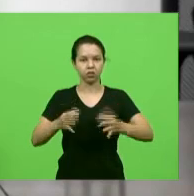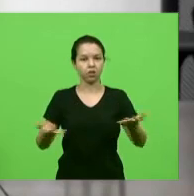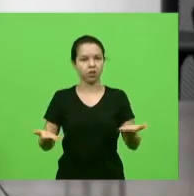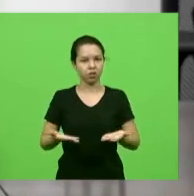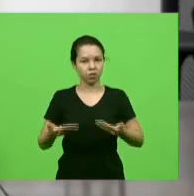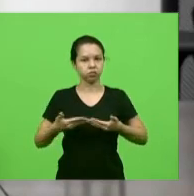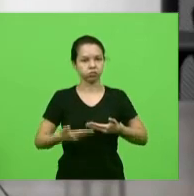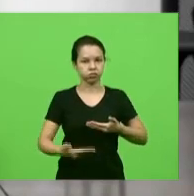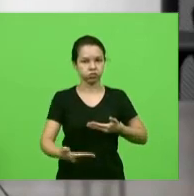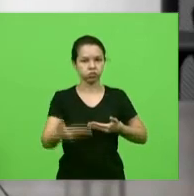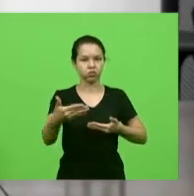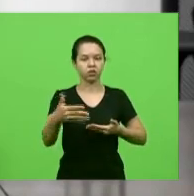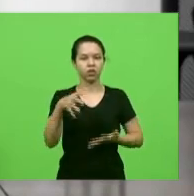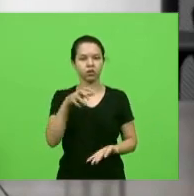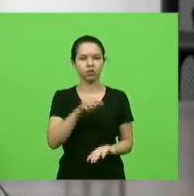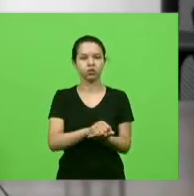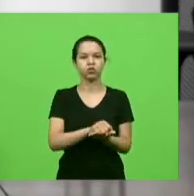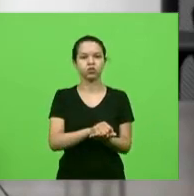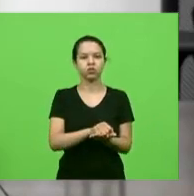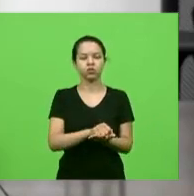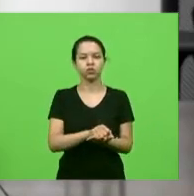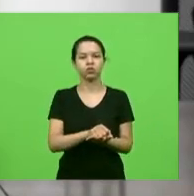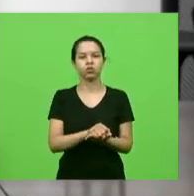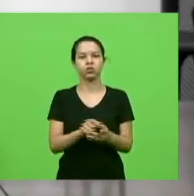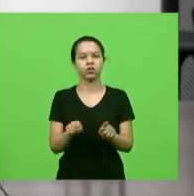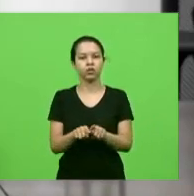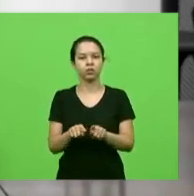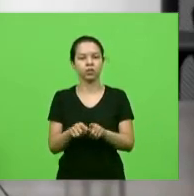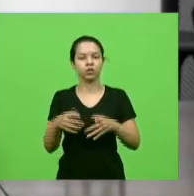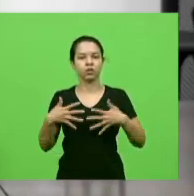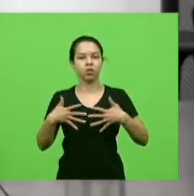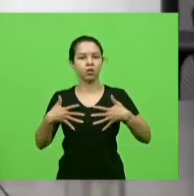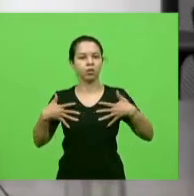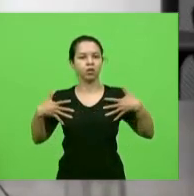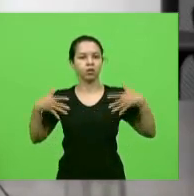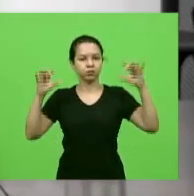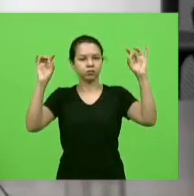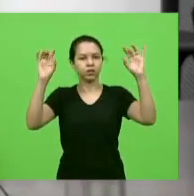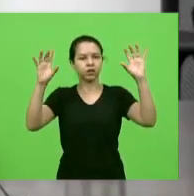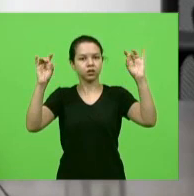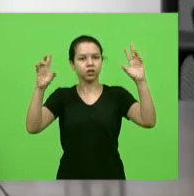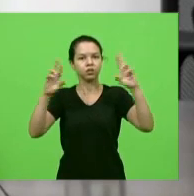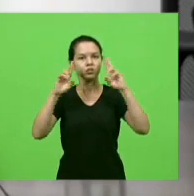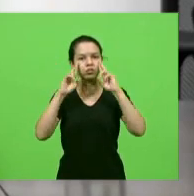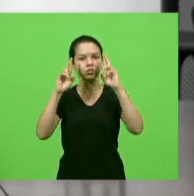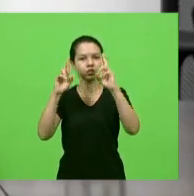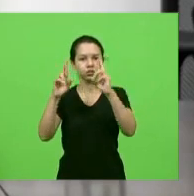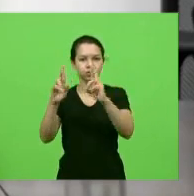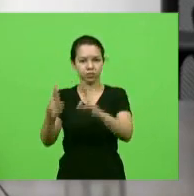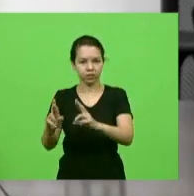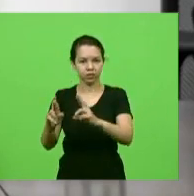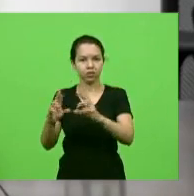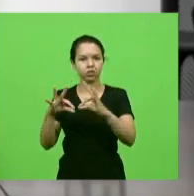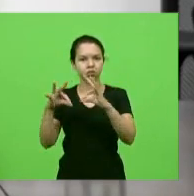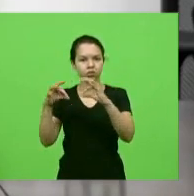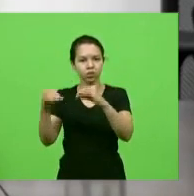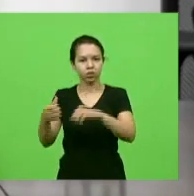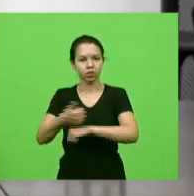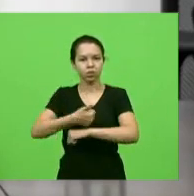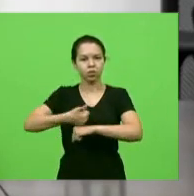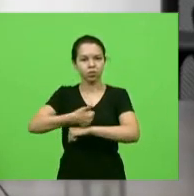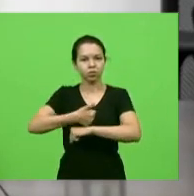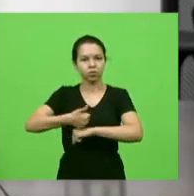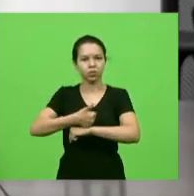fazer um registro e uma homenagem muito especial de respeito a todos os profissionais